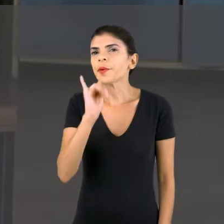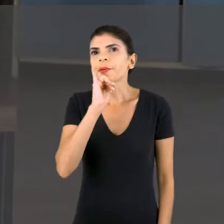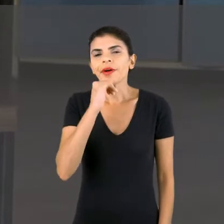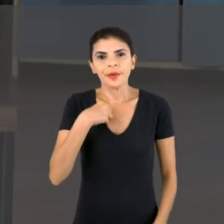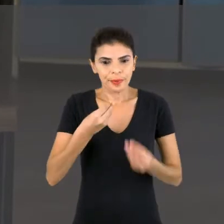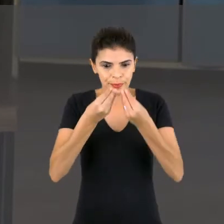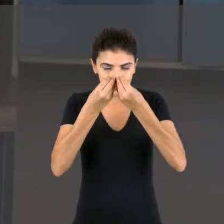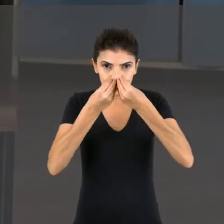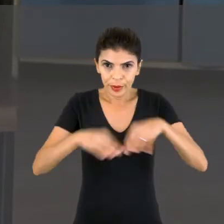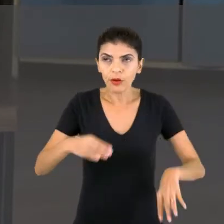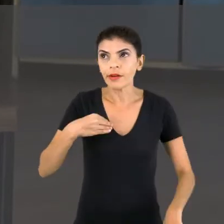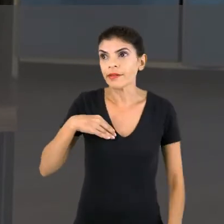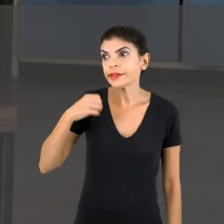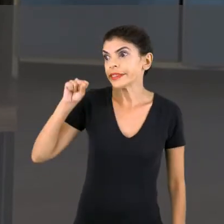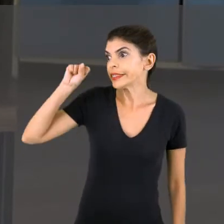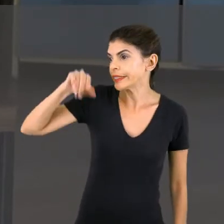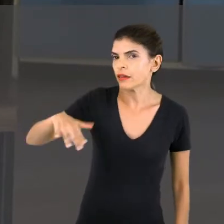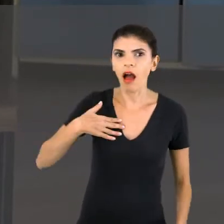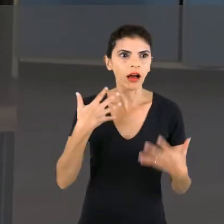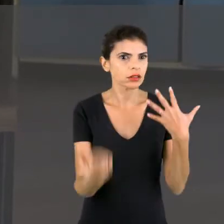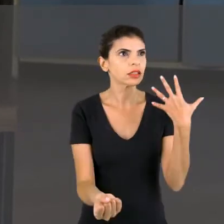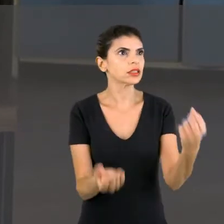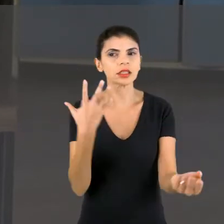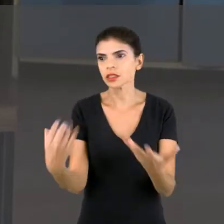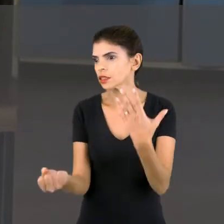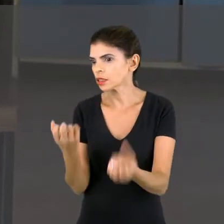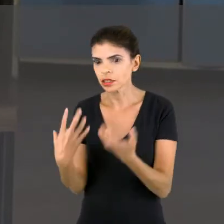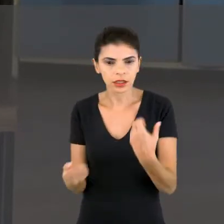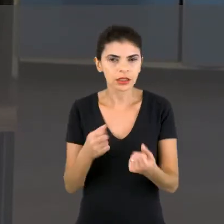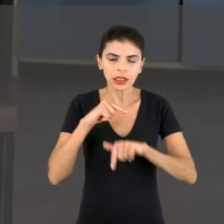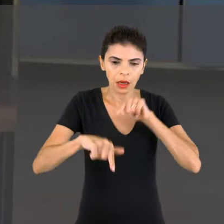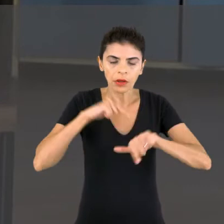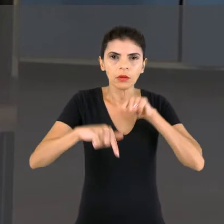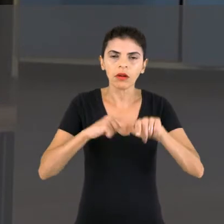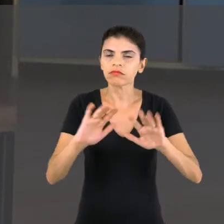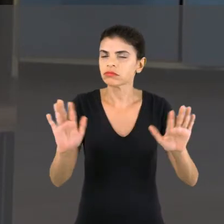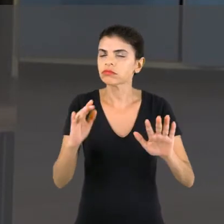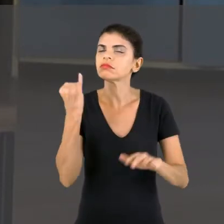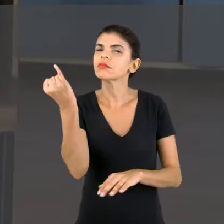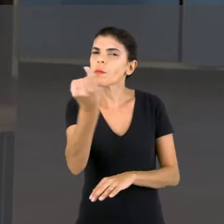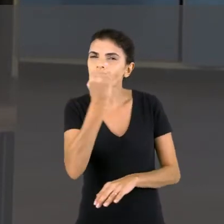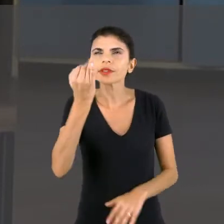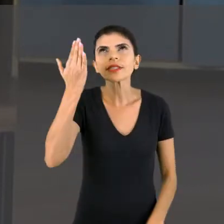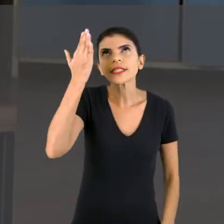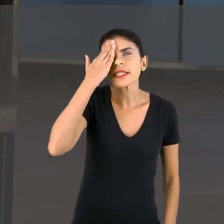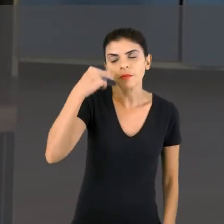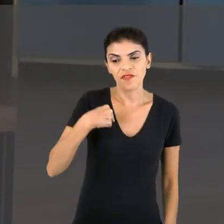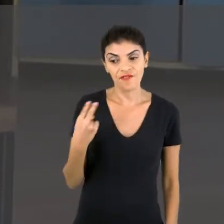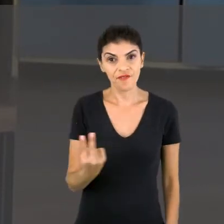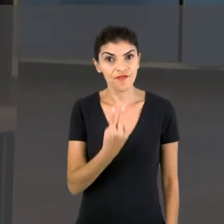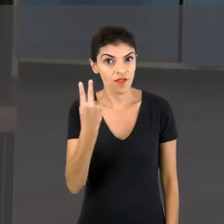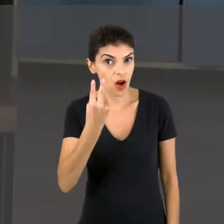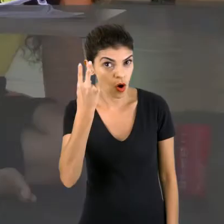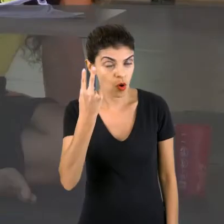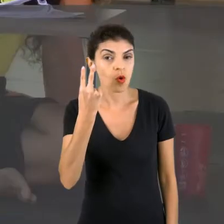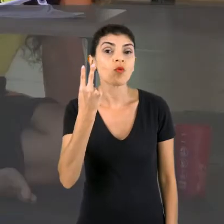gente se prejudicar, né, dizer sim, se prejudicar o nosso trabalho. Então, a gente consegue mediar. É importante a gente saber o nosso